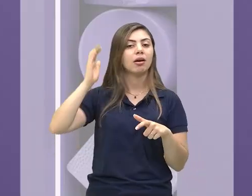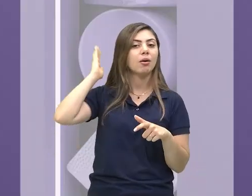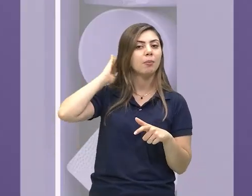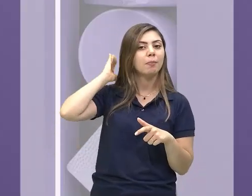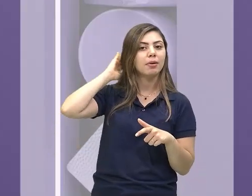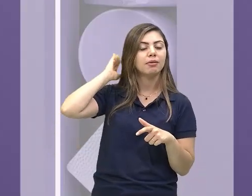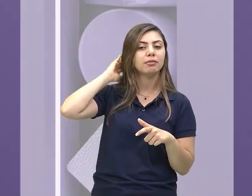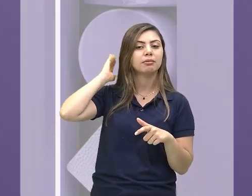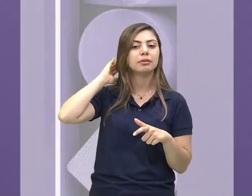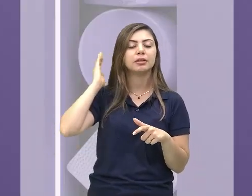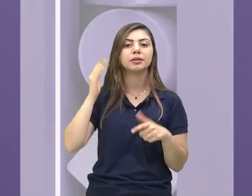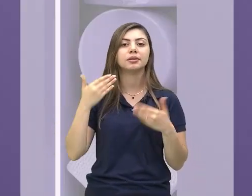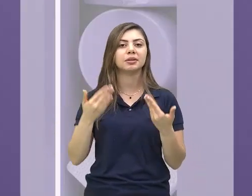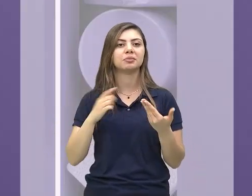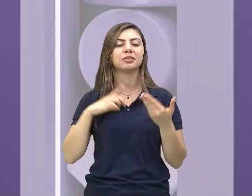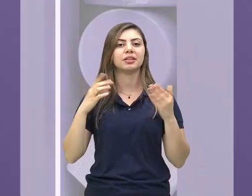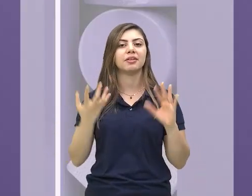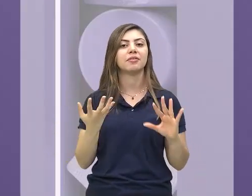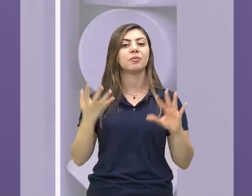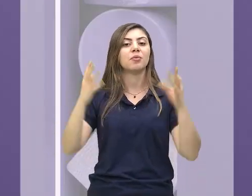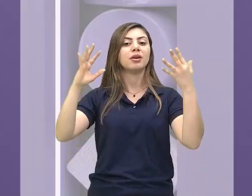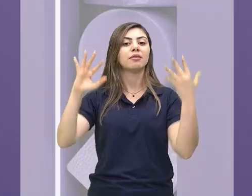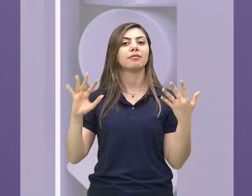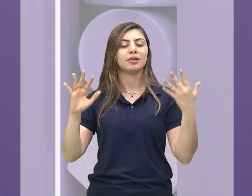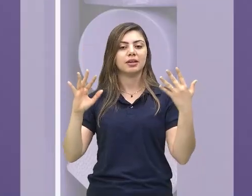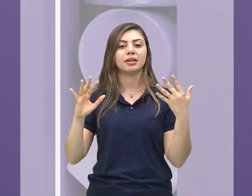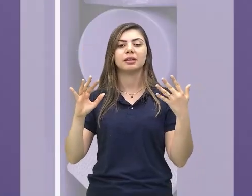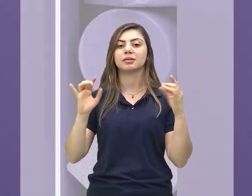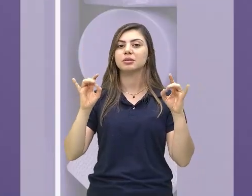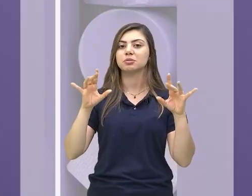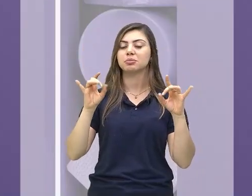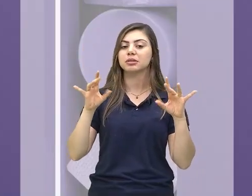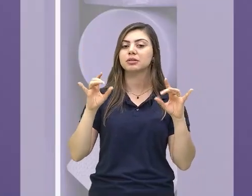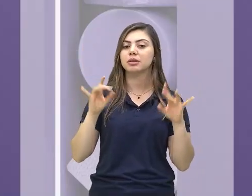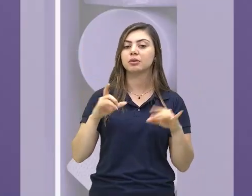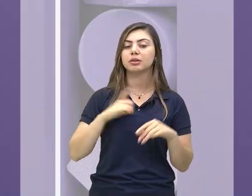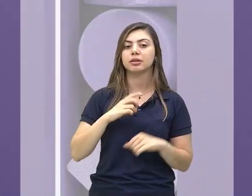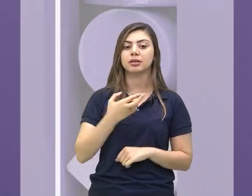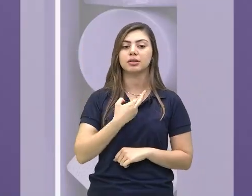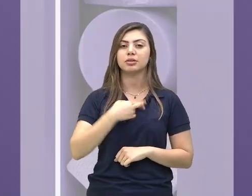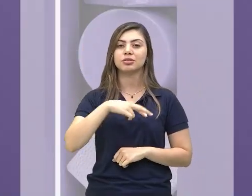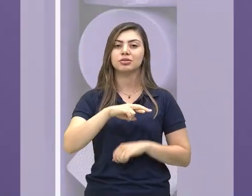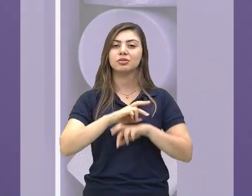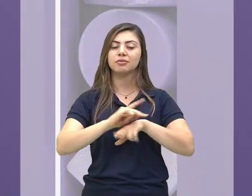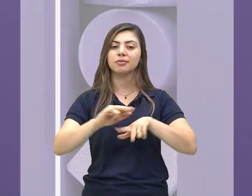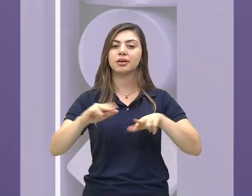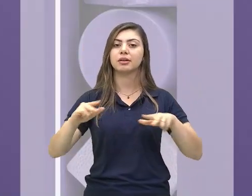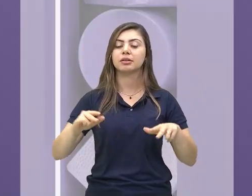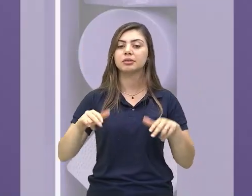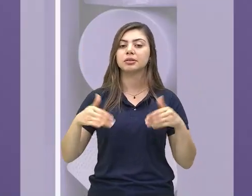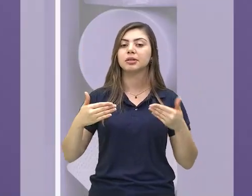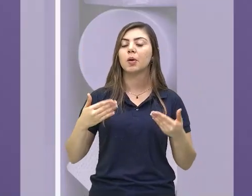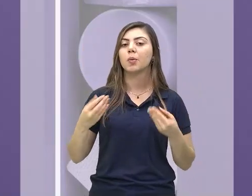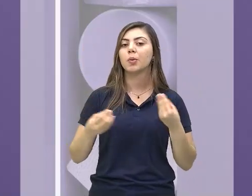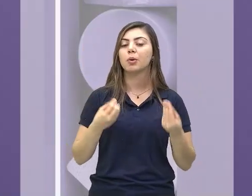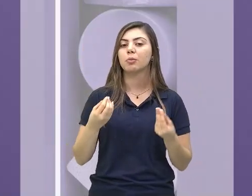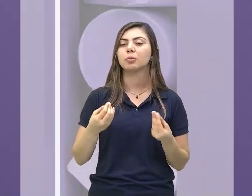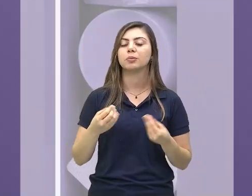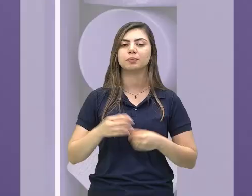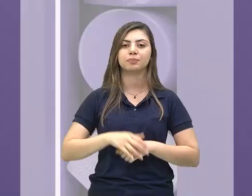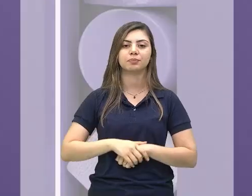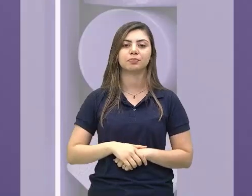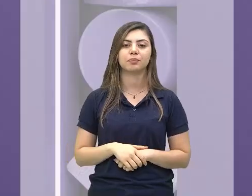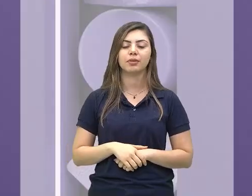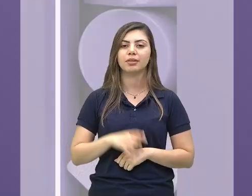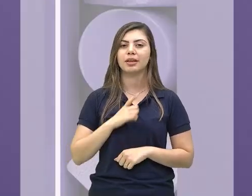e tivemos um grande evento que foi o Tapiri Ecumênico Interreligioso, que fez com que